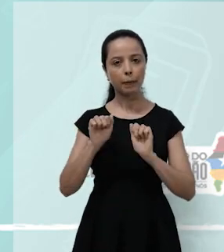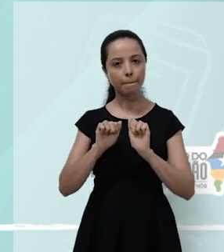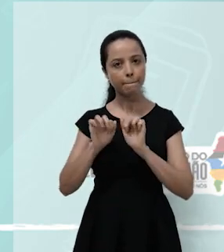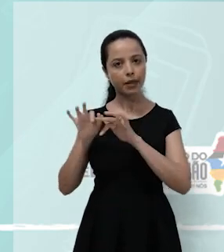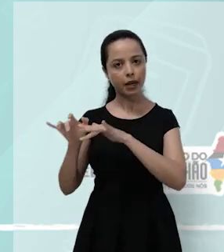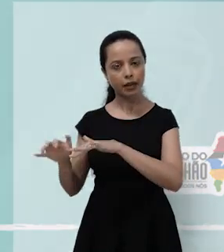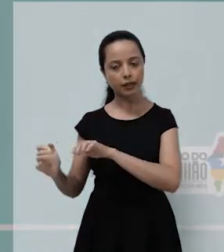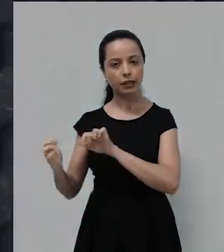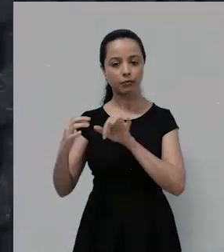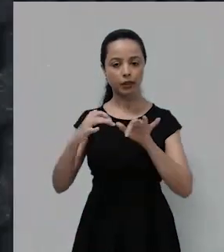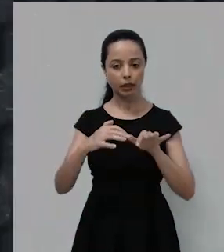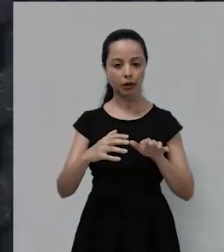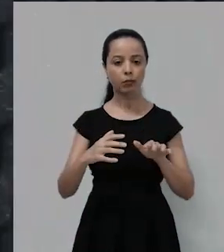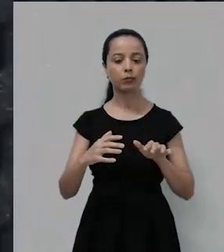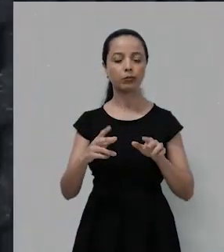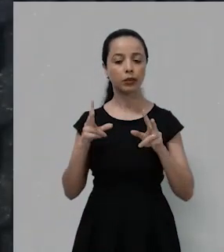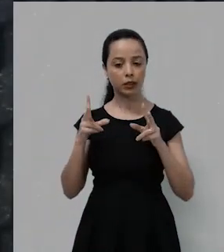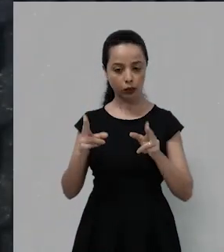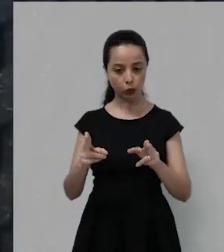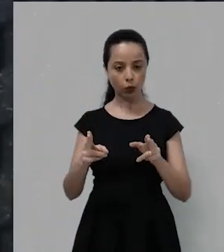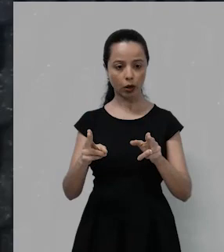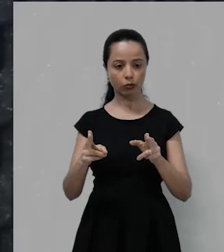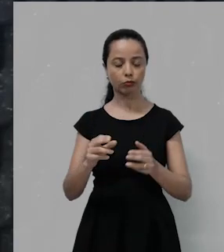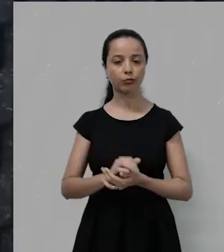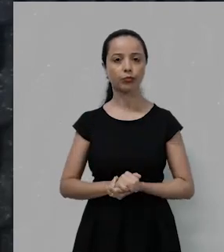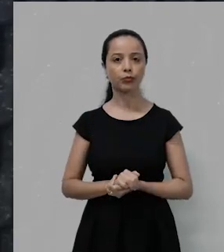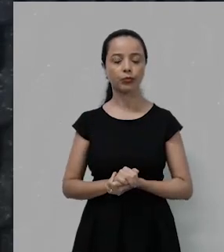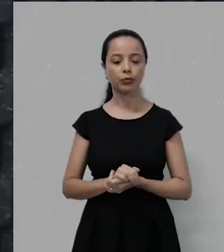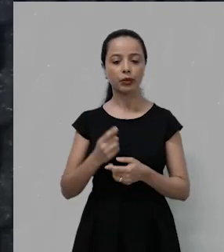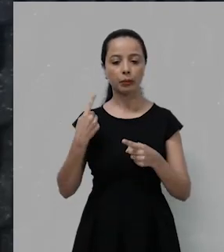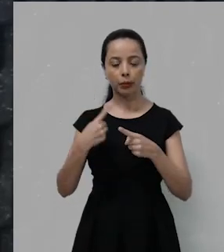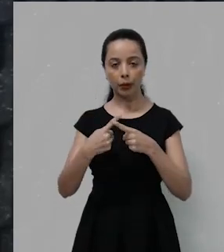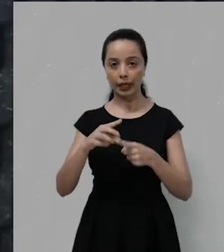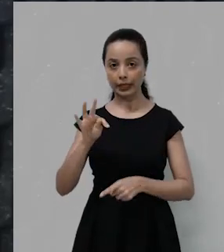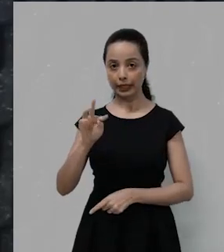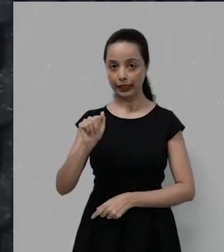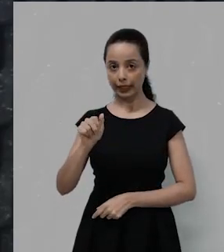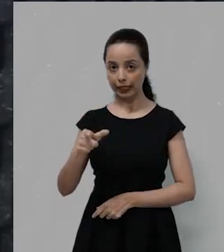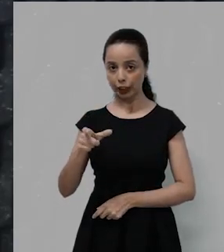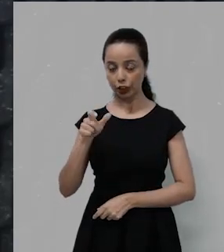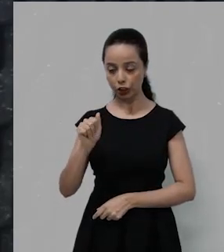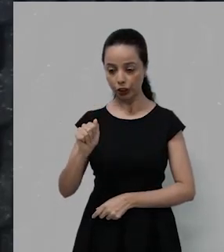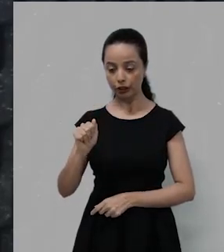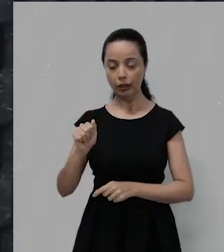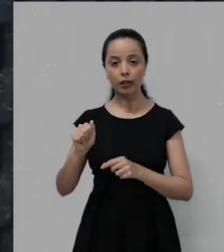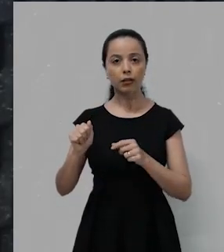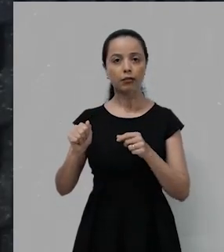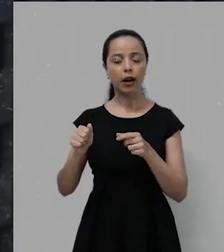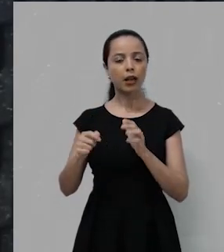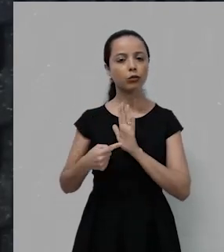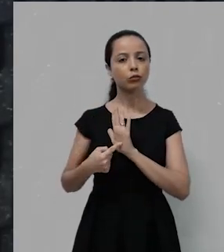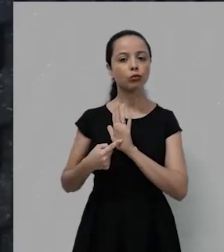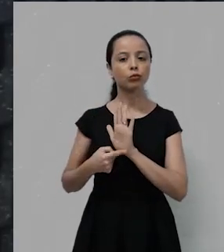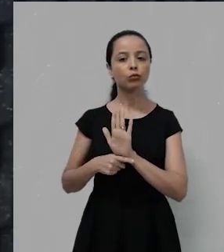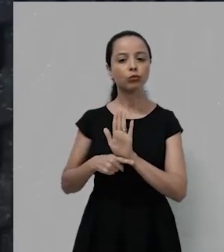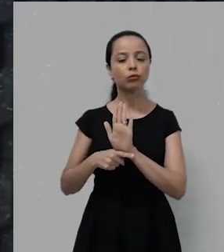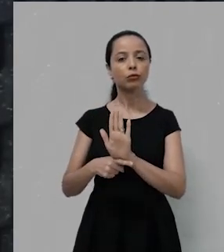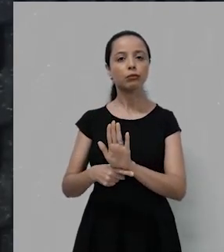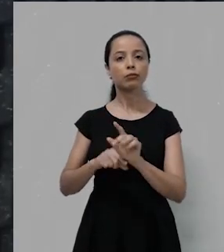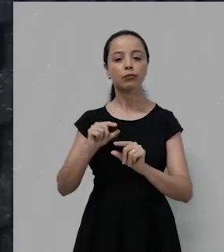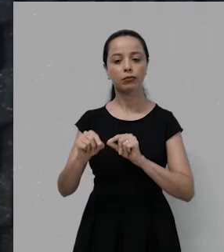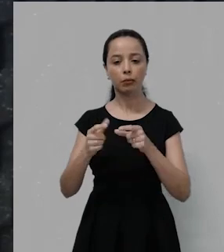mortalidade. Por quê? A taxa de natalidade e imigração contribui para o aumento da população. E a taxa